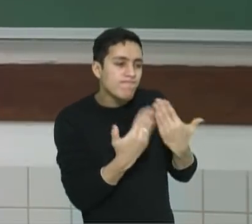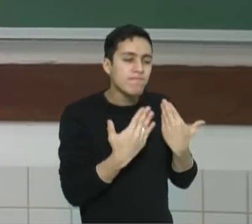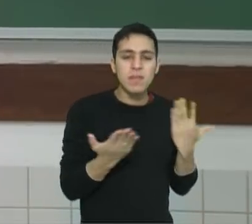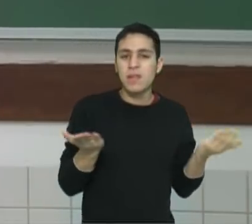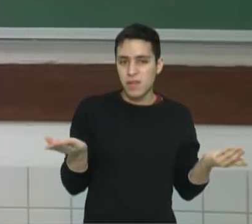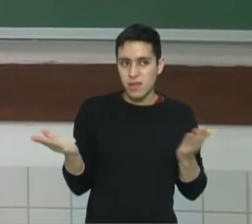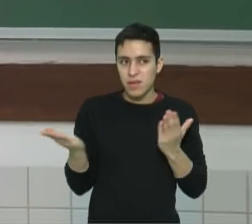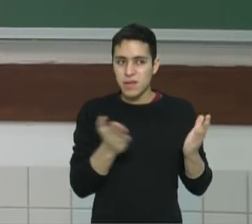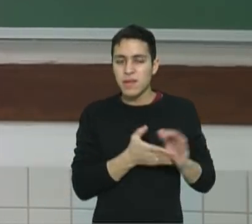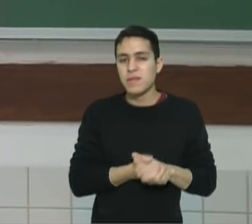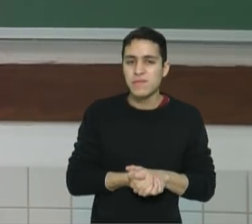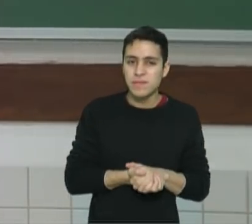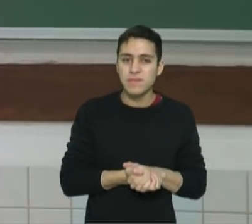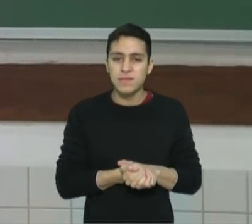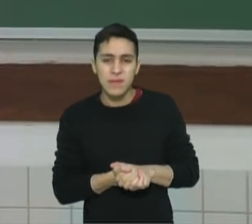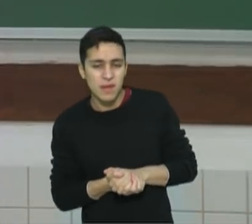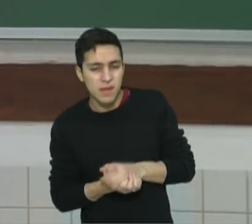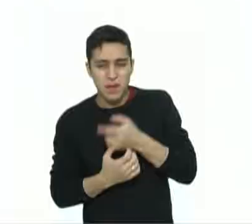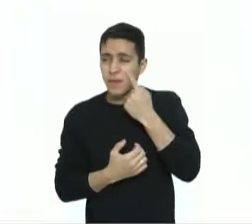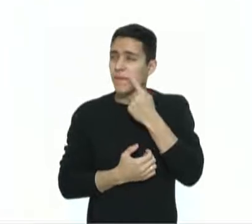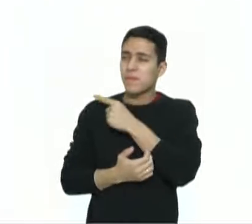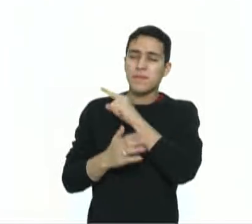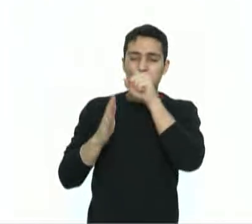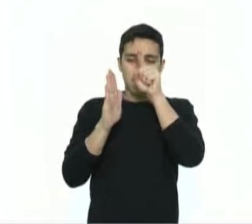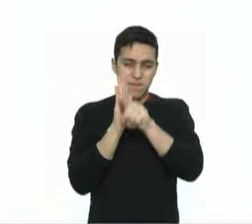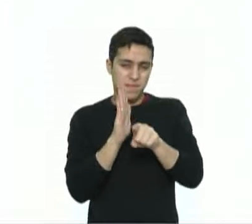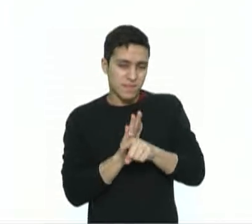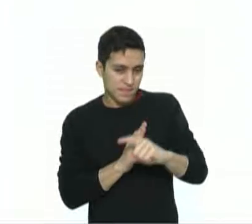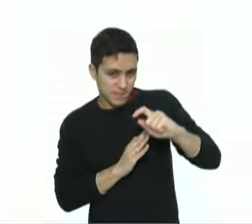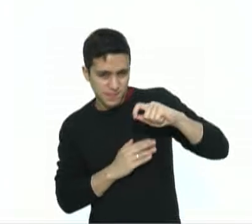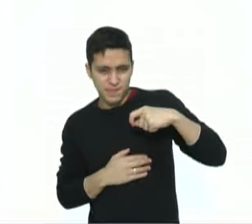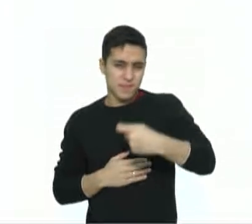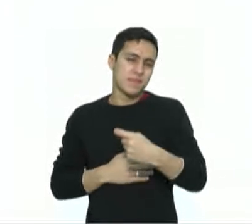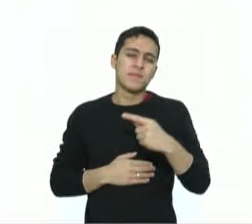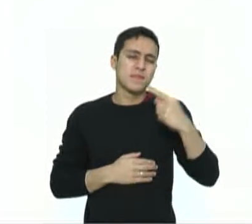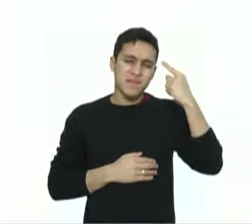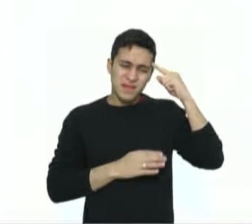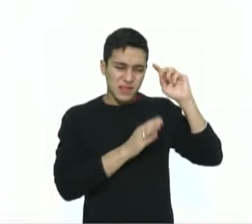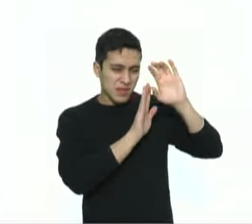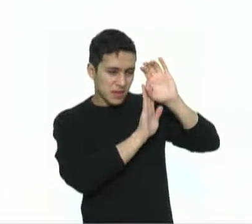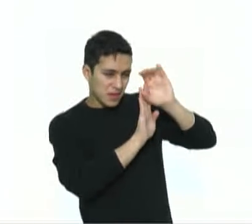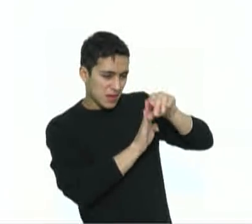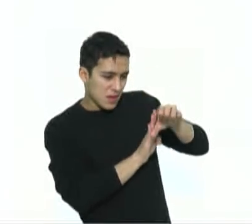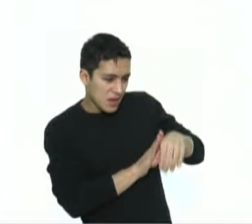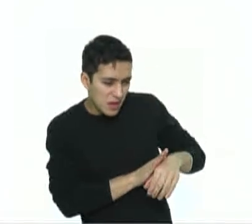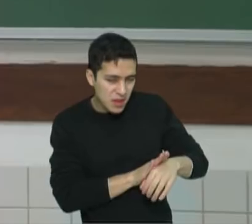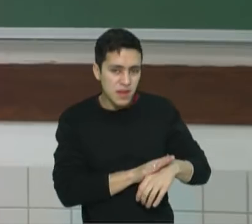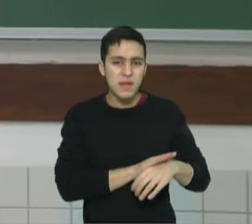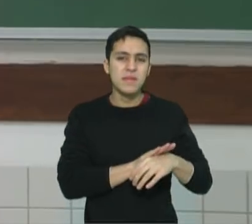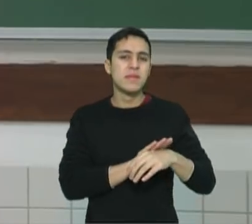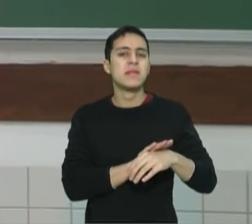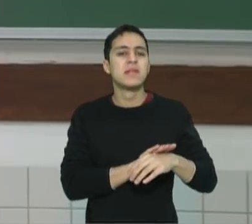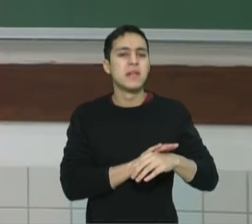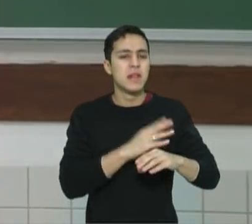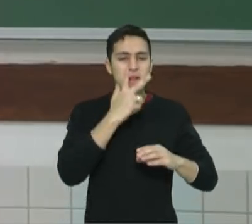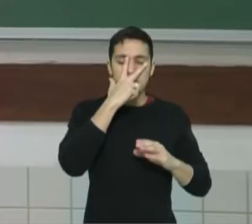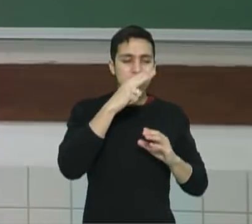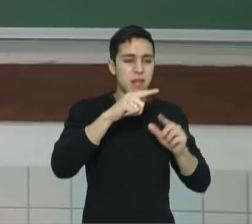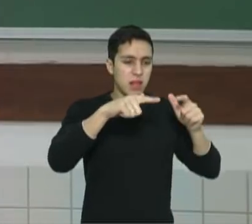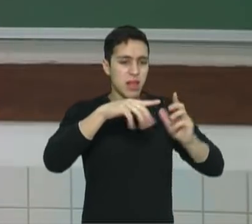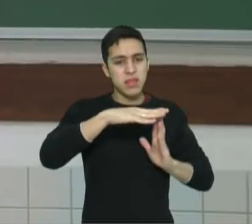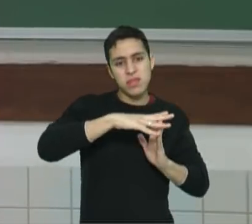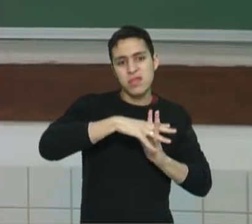Agora, vamos lá, gente, fazer este quiz falando sobre essas noções de extravasamento do